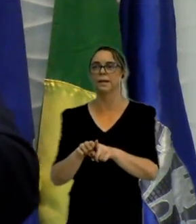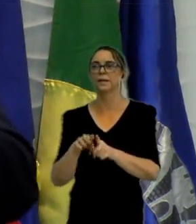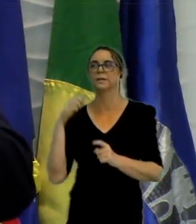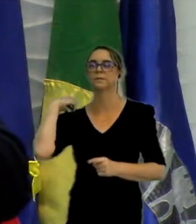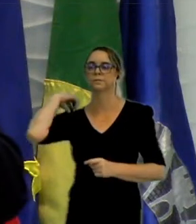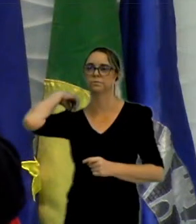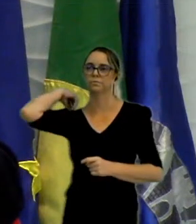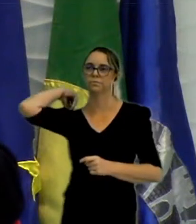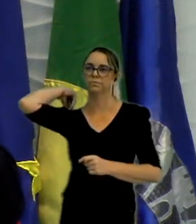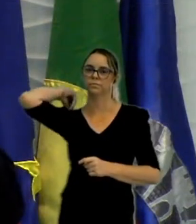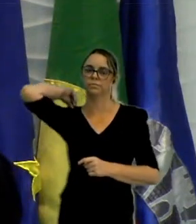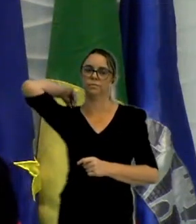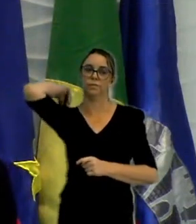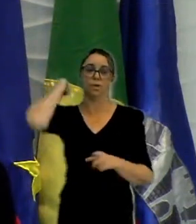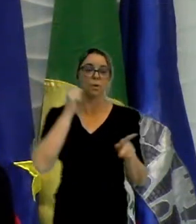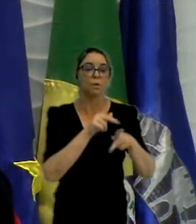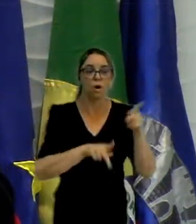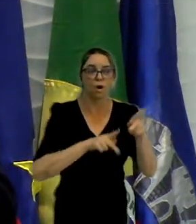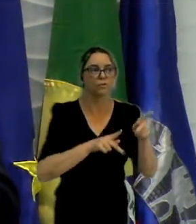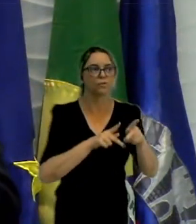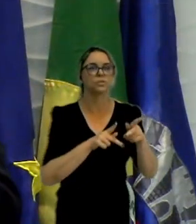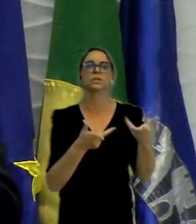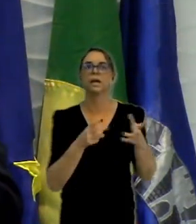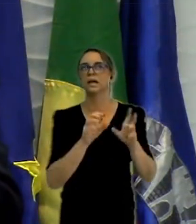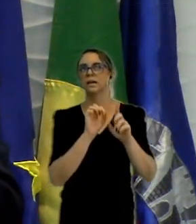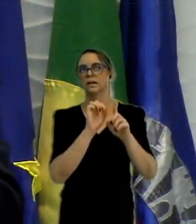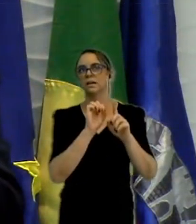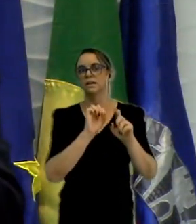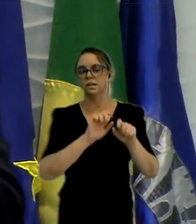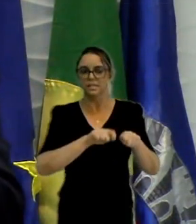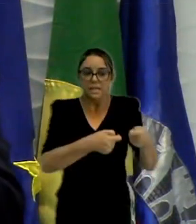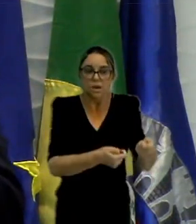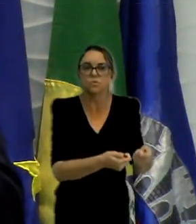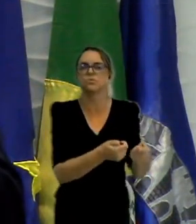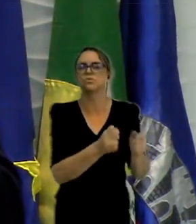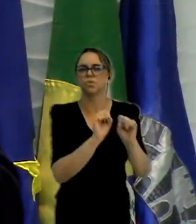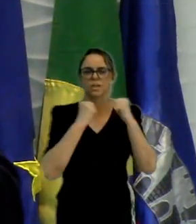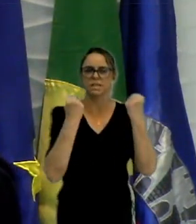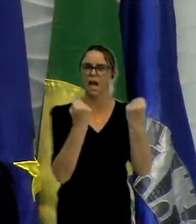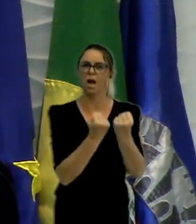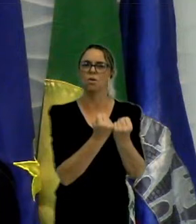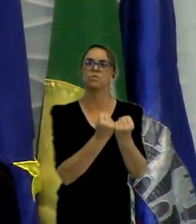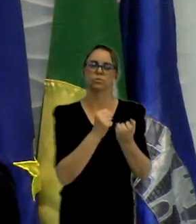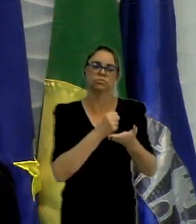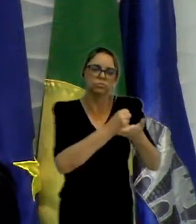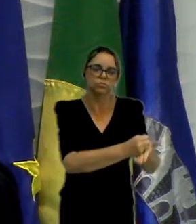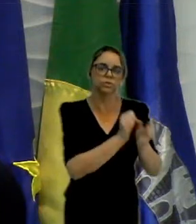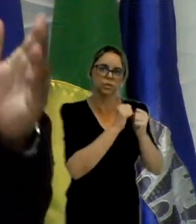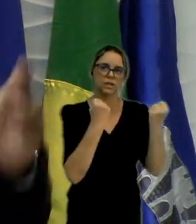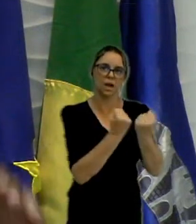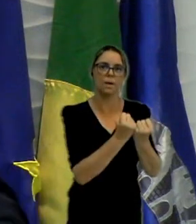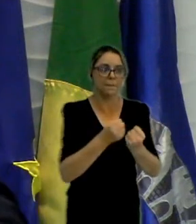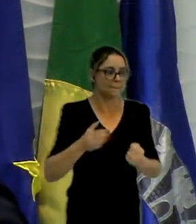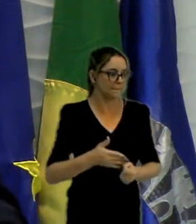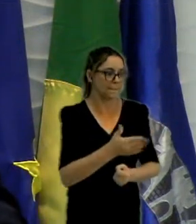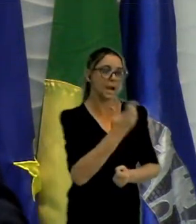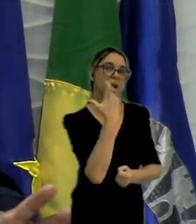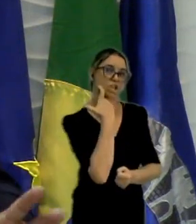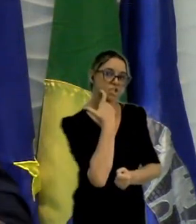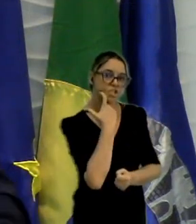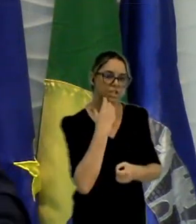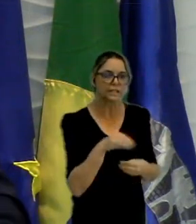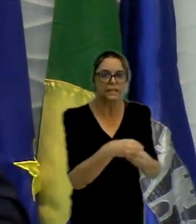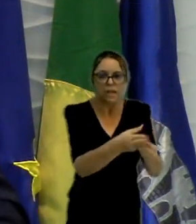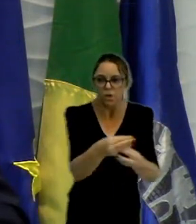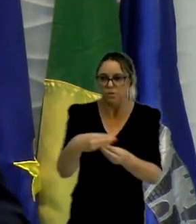ao pessoal da Ação Social, né, em nome de Jailson, de Sibeli, pela entrega de peixe, né, Semana Santa, o